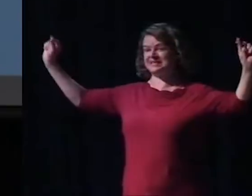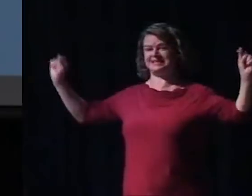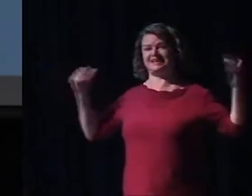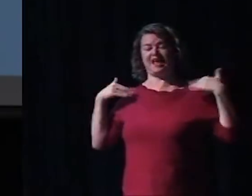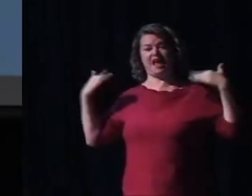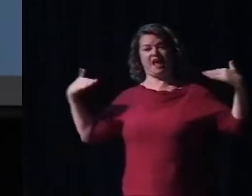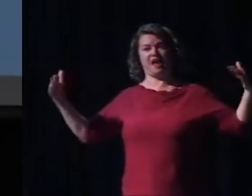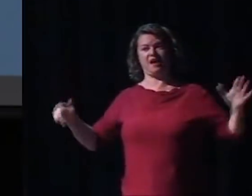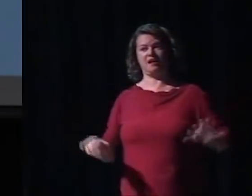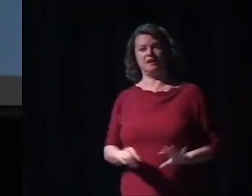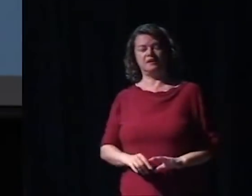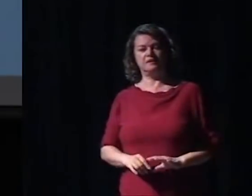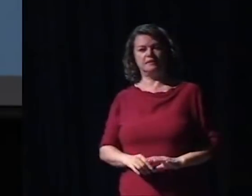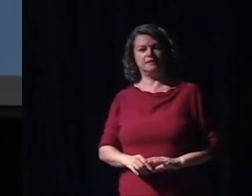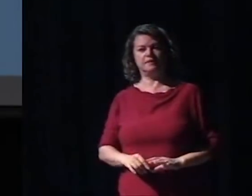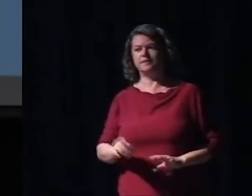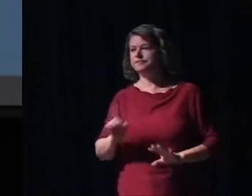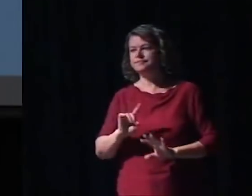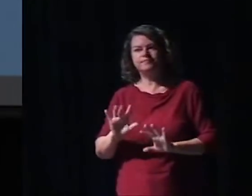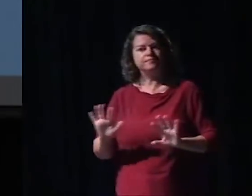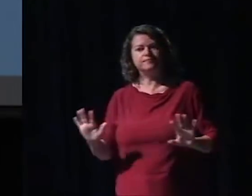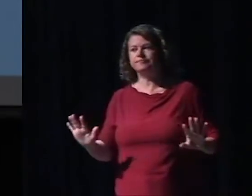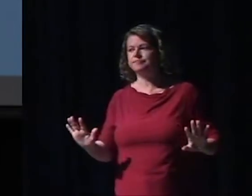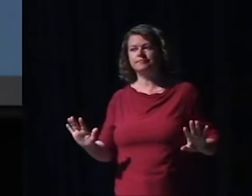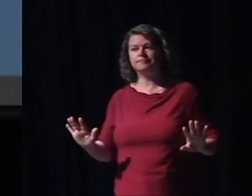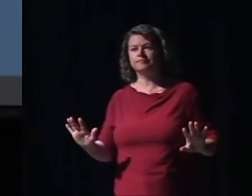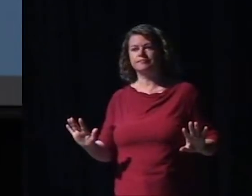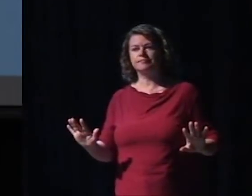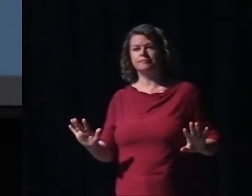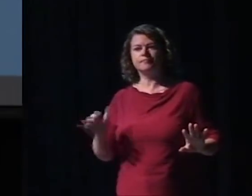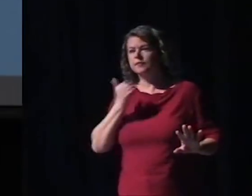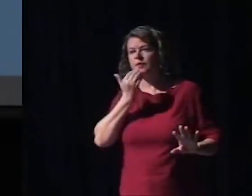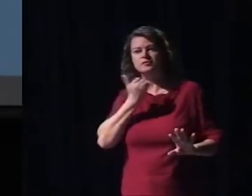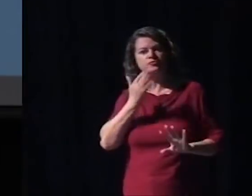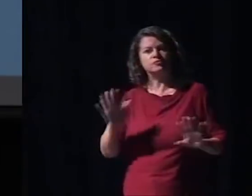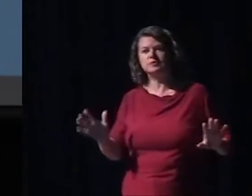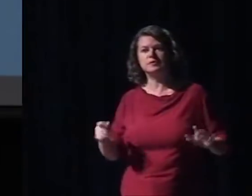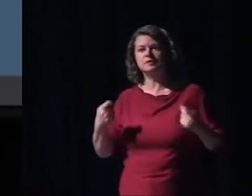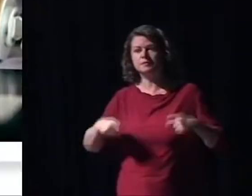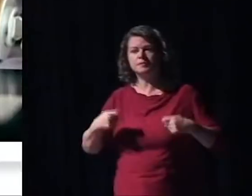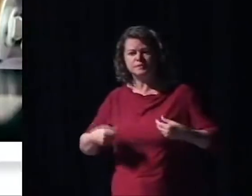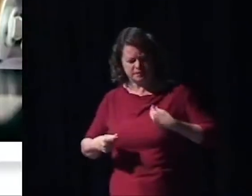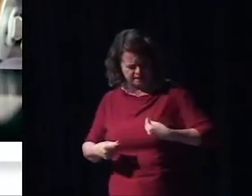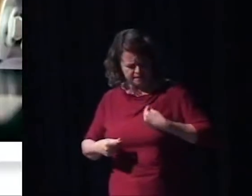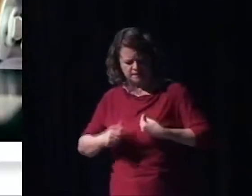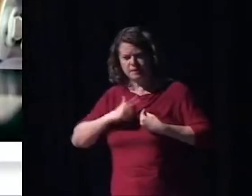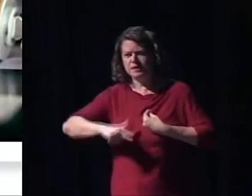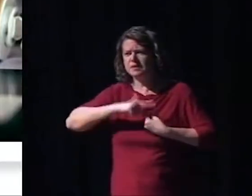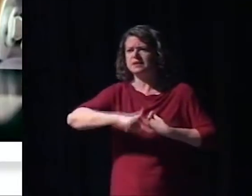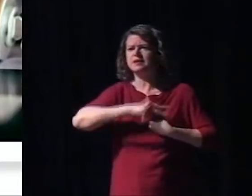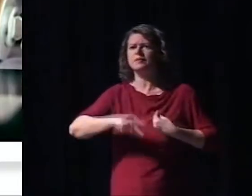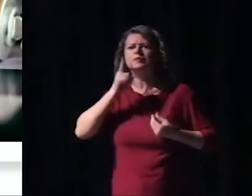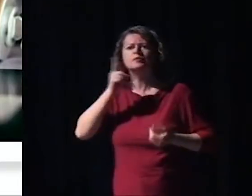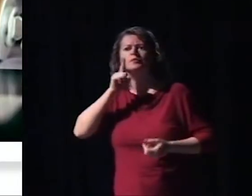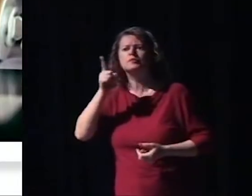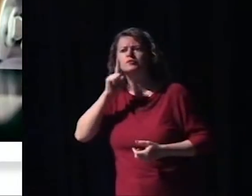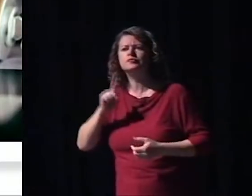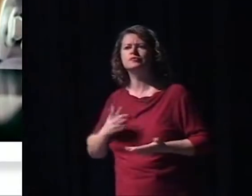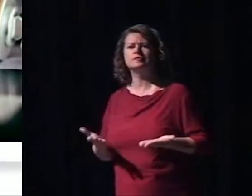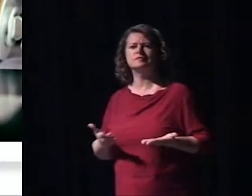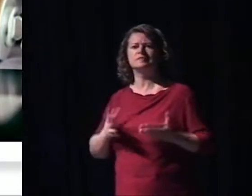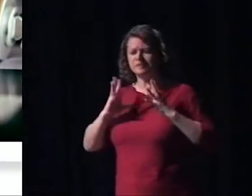a maldição do cabelo sem poder, sem virtude. Um memorial de fidelidade para Deus.